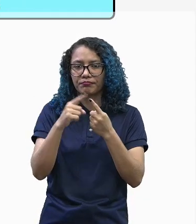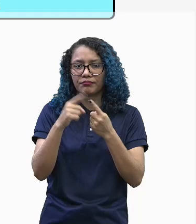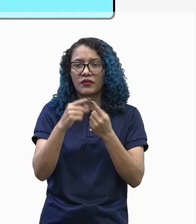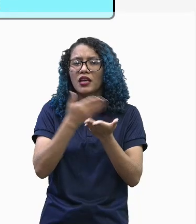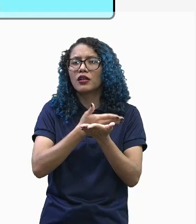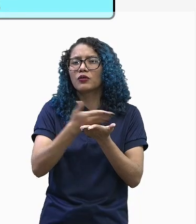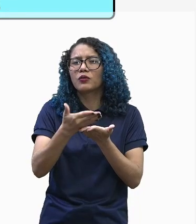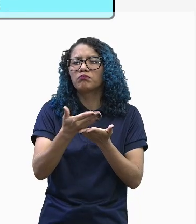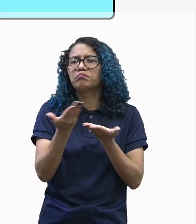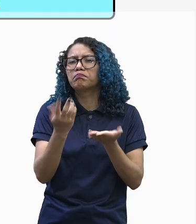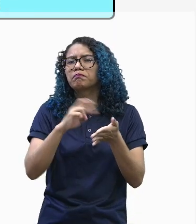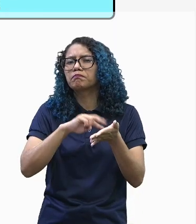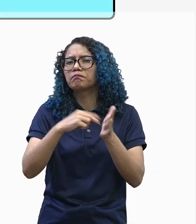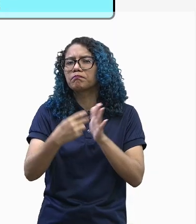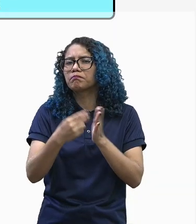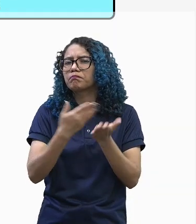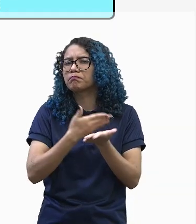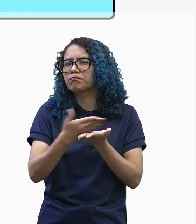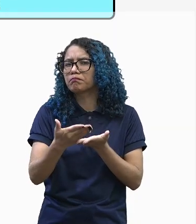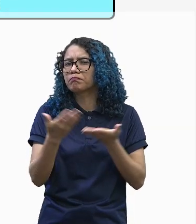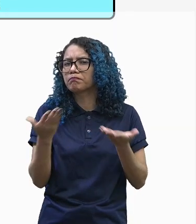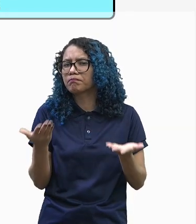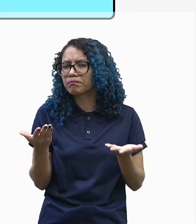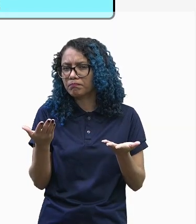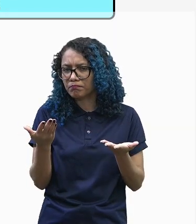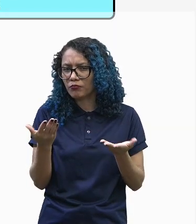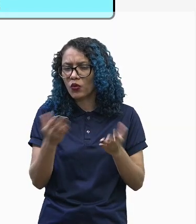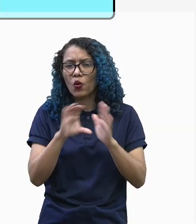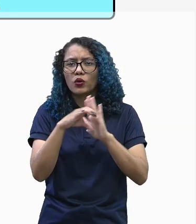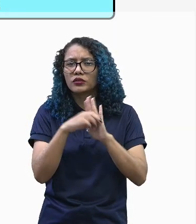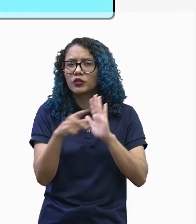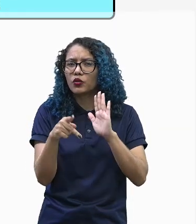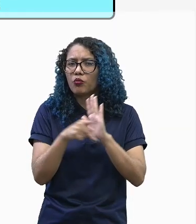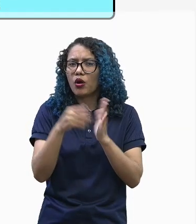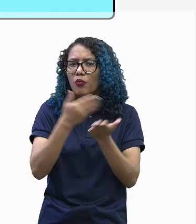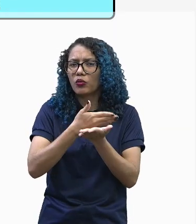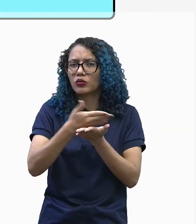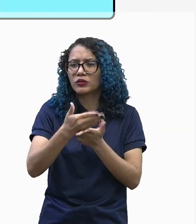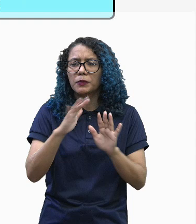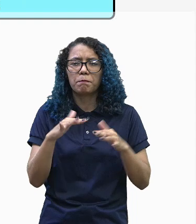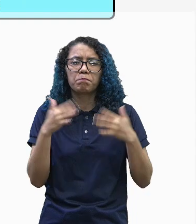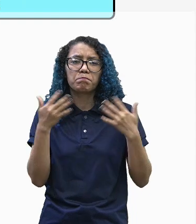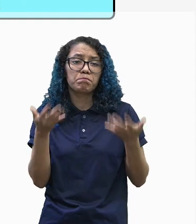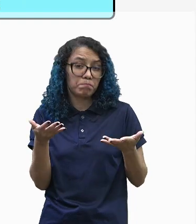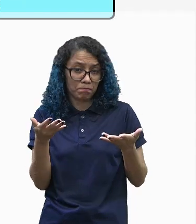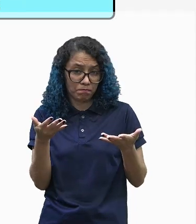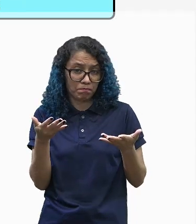que seria, professora, qual é o conceito de introdução